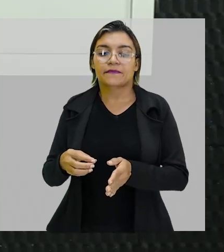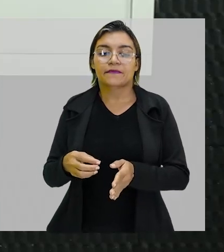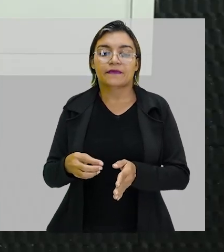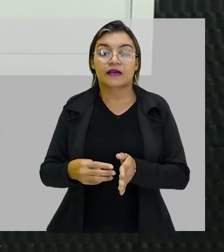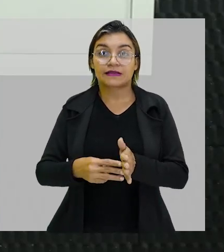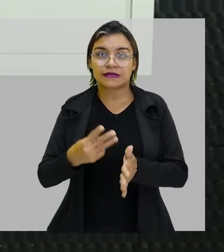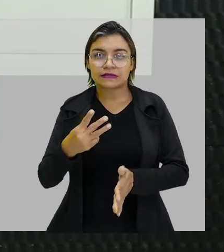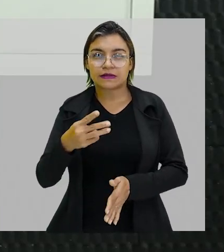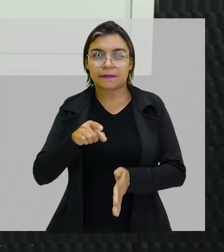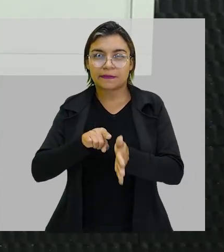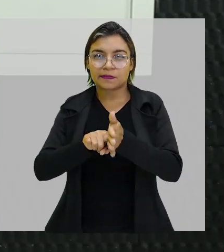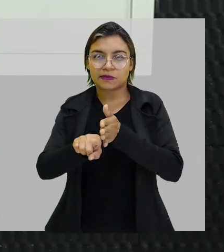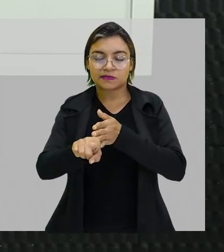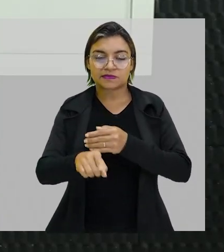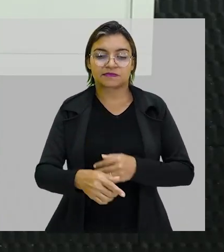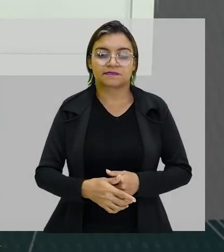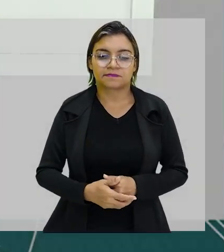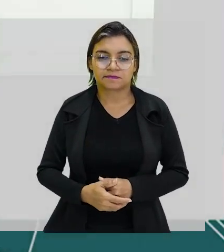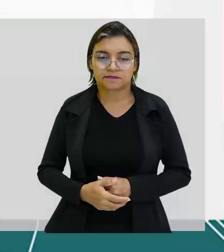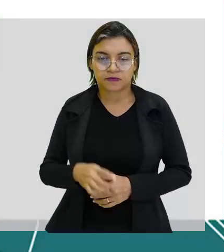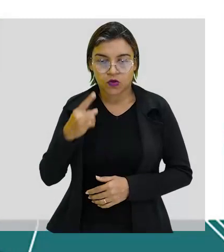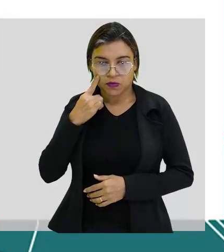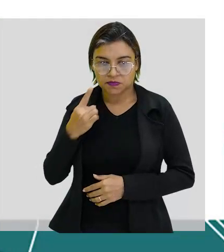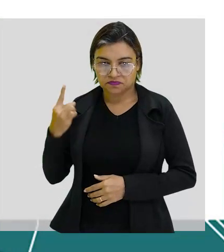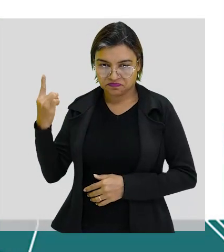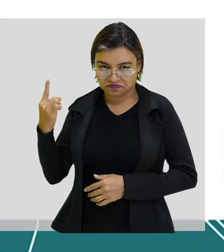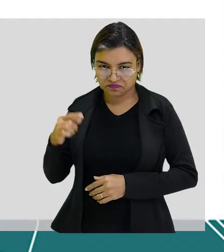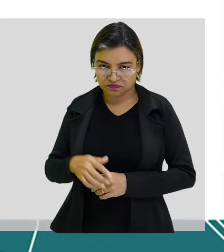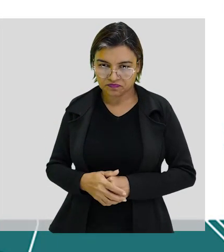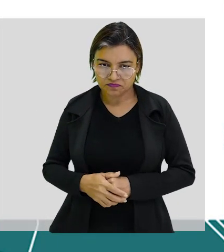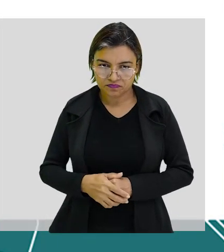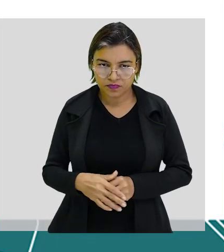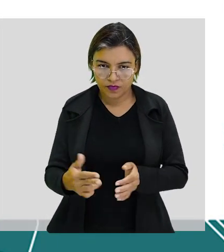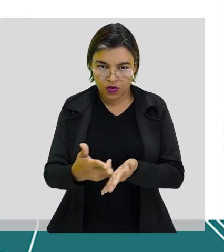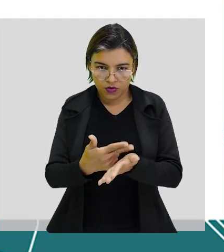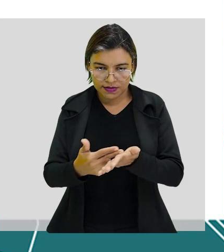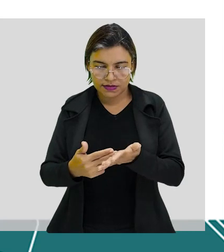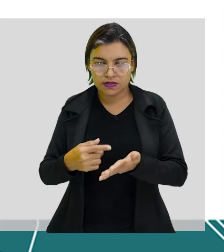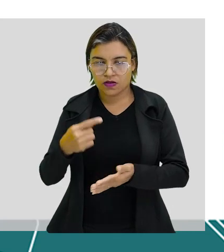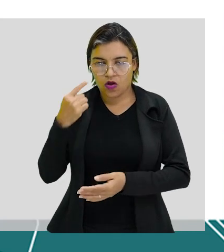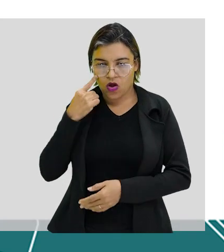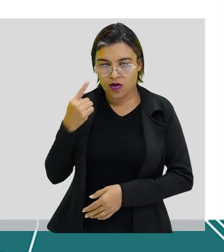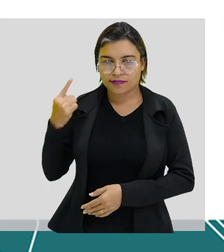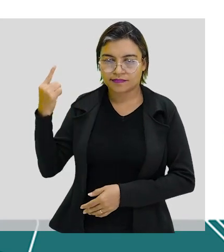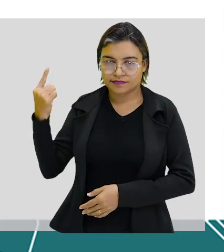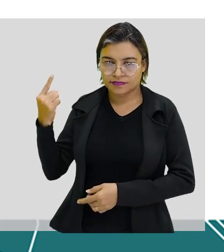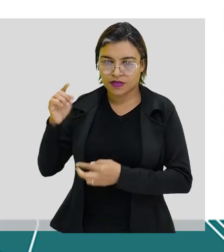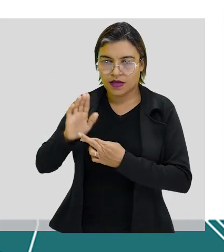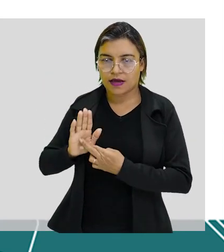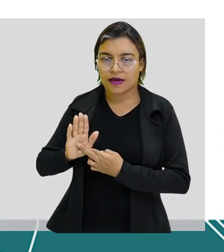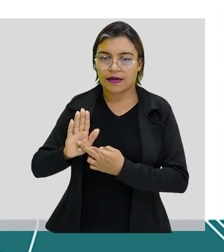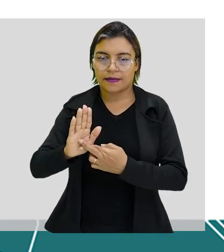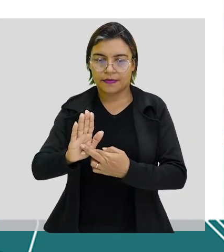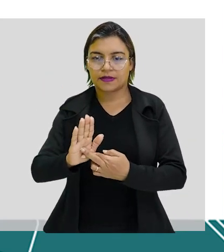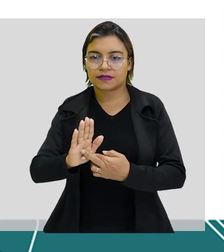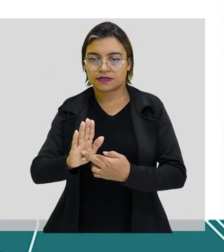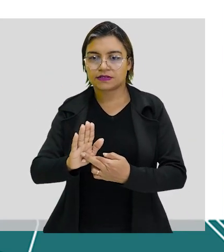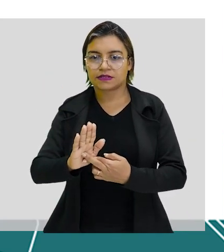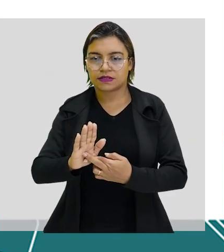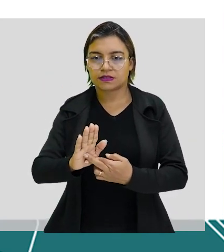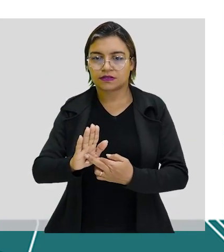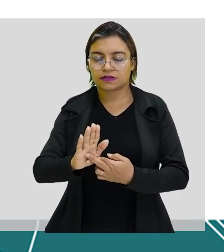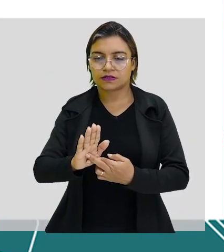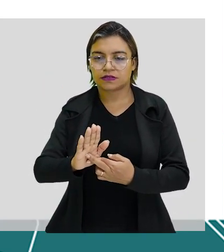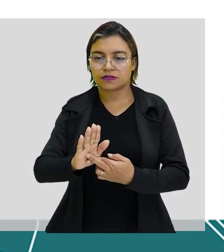questão 3 diz o seguinte. Uma figura abaixo representa um circuito elétrico que possui